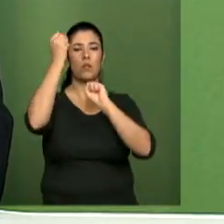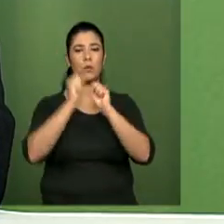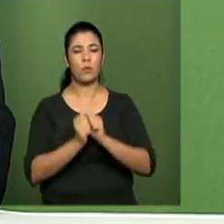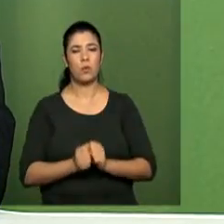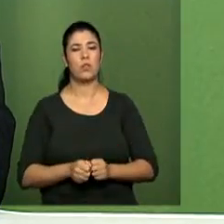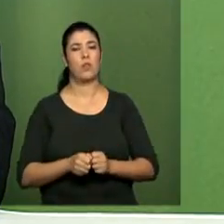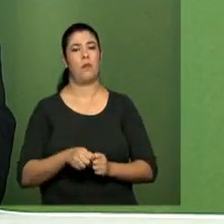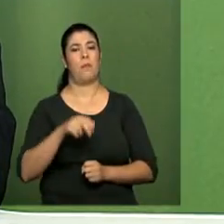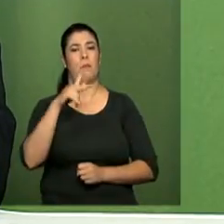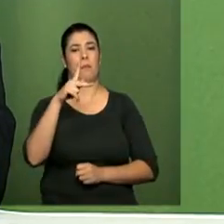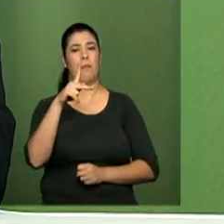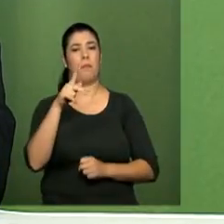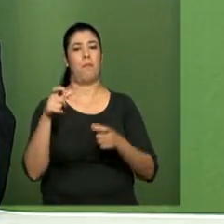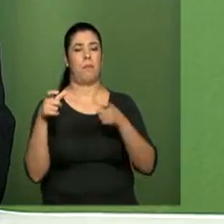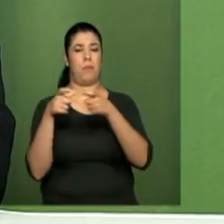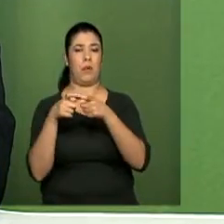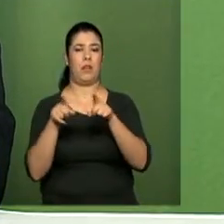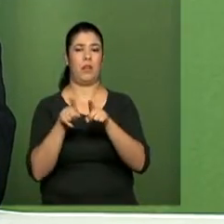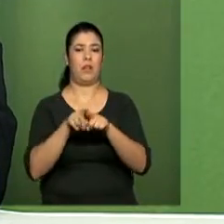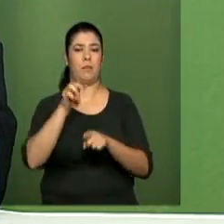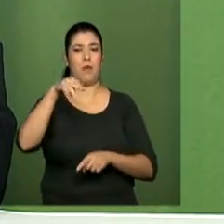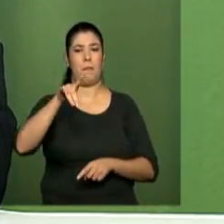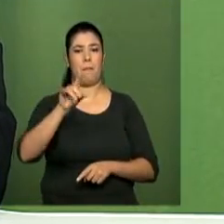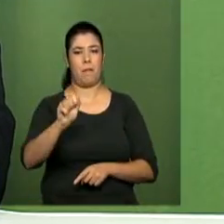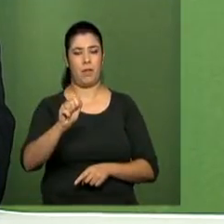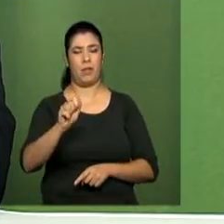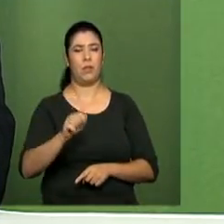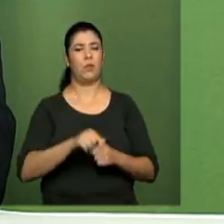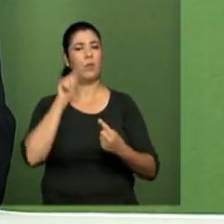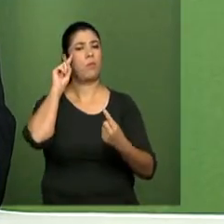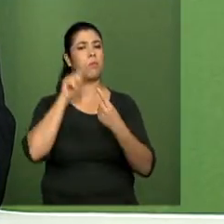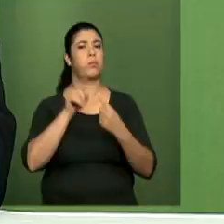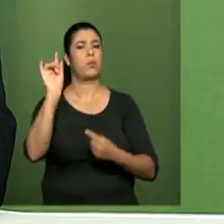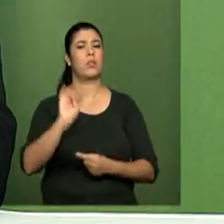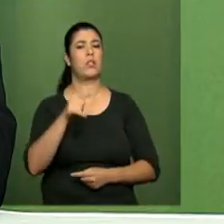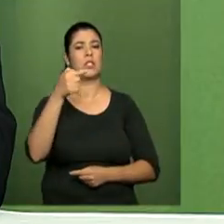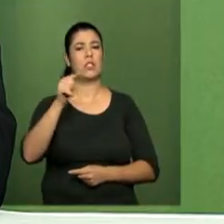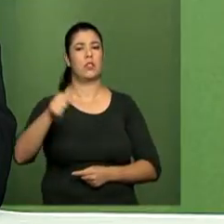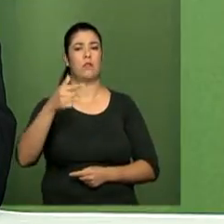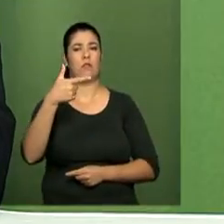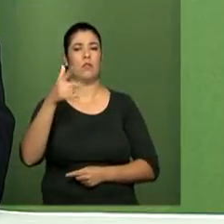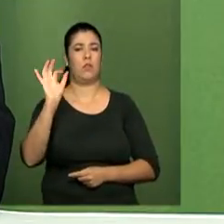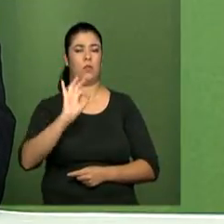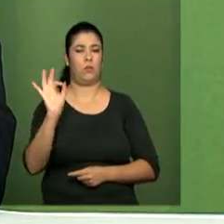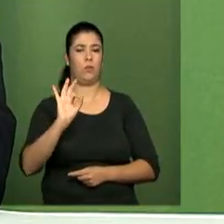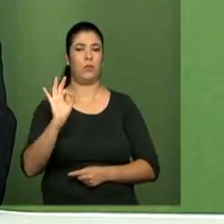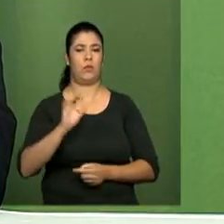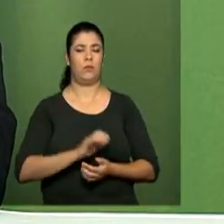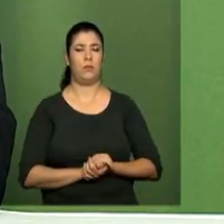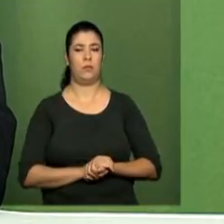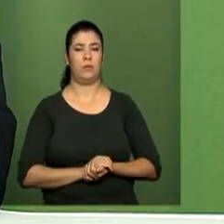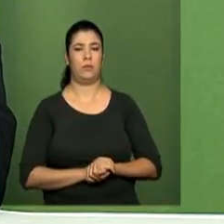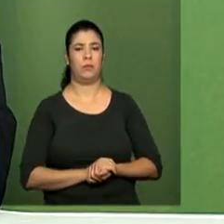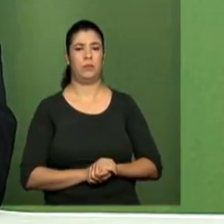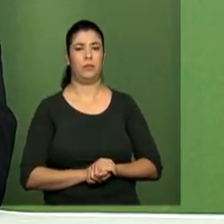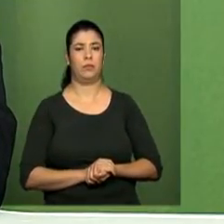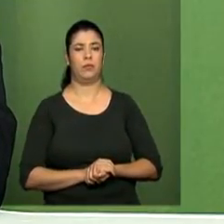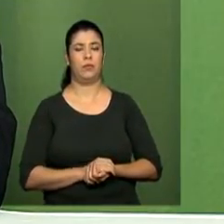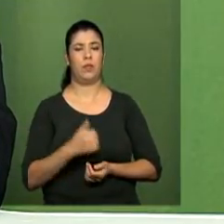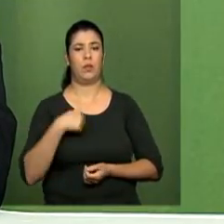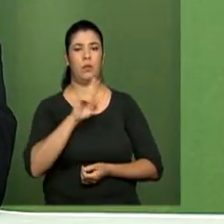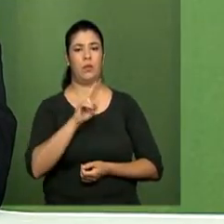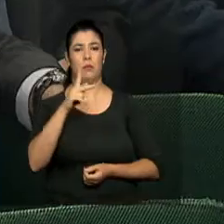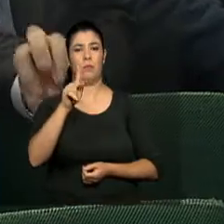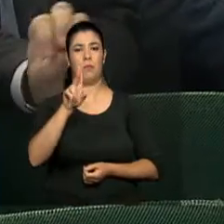pouco 7.2 para todos inclusive a indústria está o ministro é paulo do correio